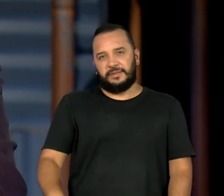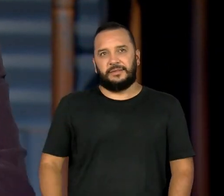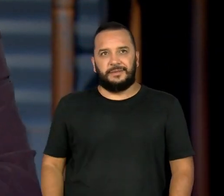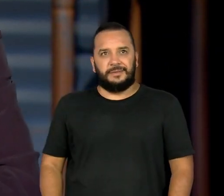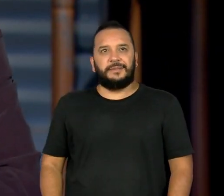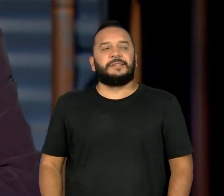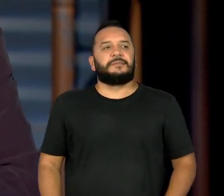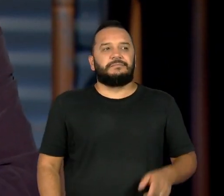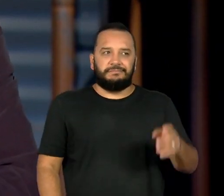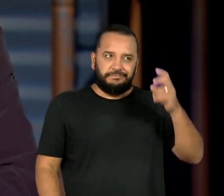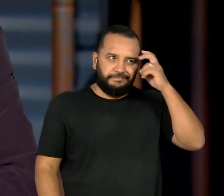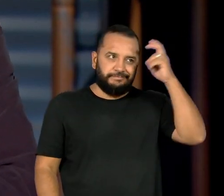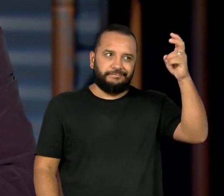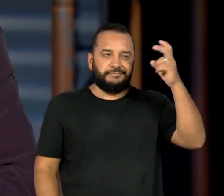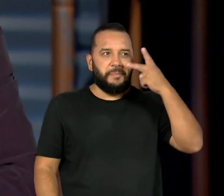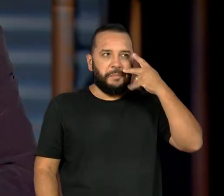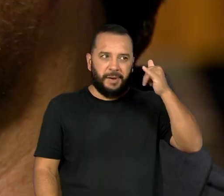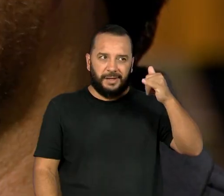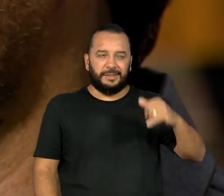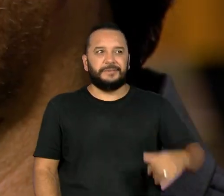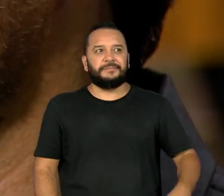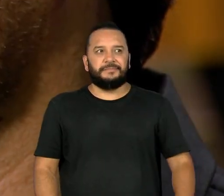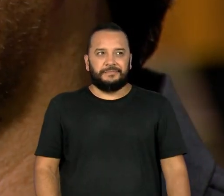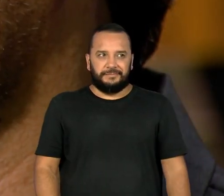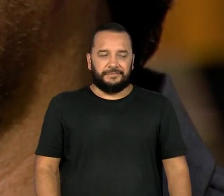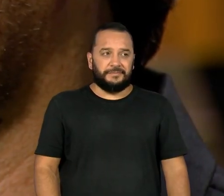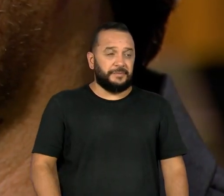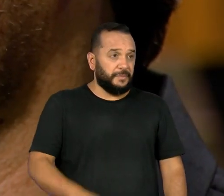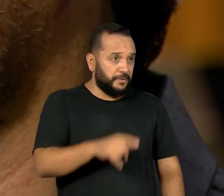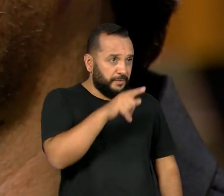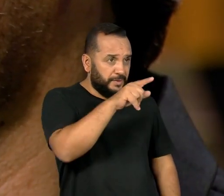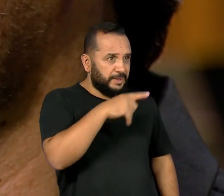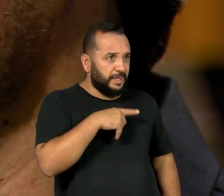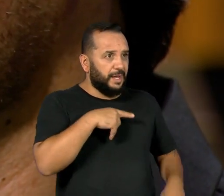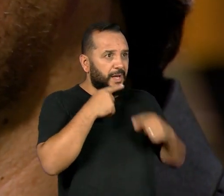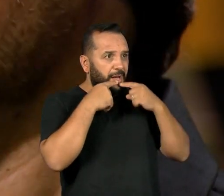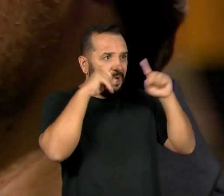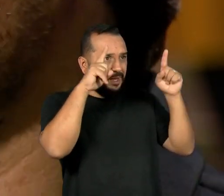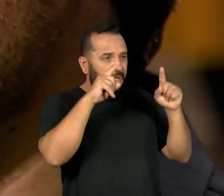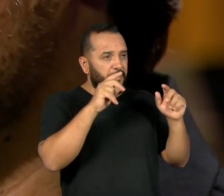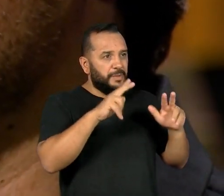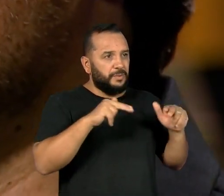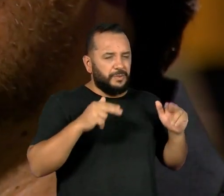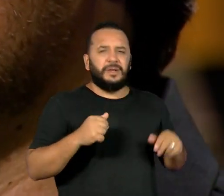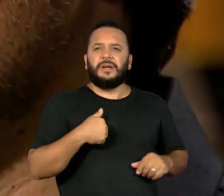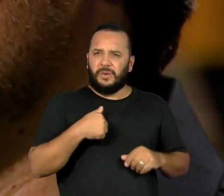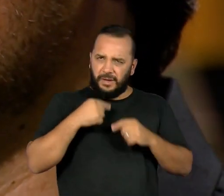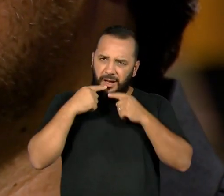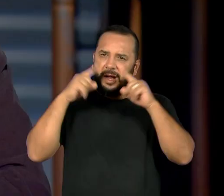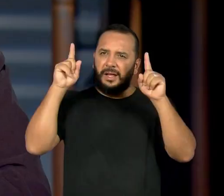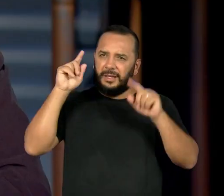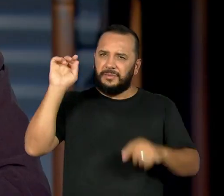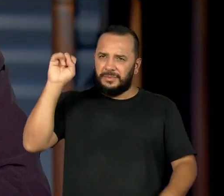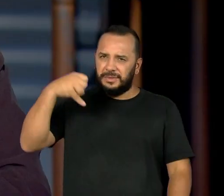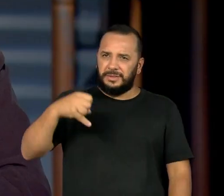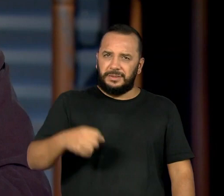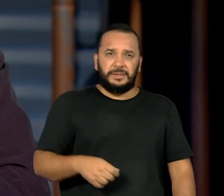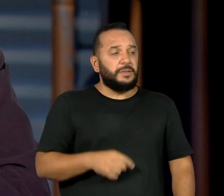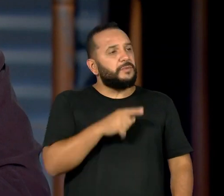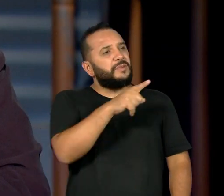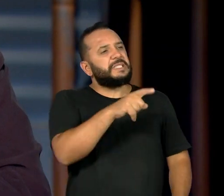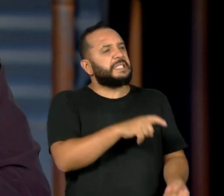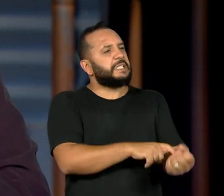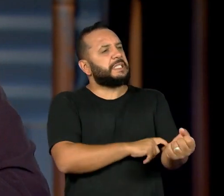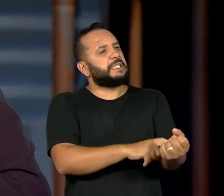Que sabedoria boa é essa, hein? Você nunca se queixa? Me queixo. O que te irrita a ponto de